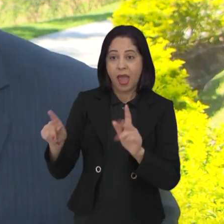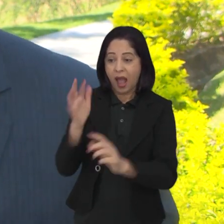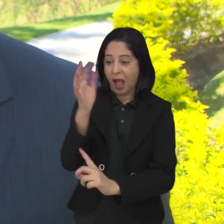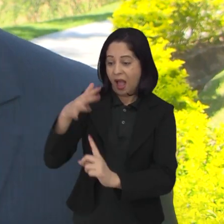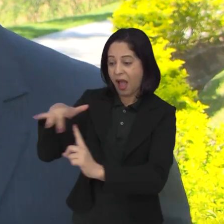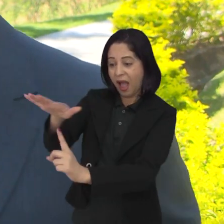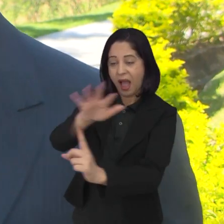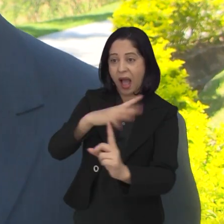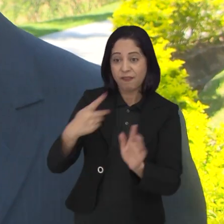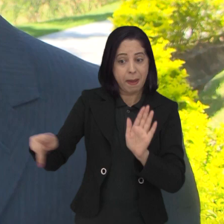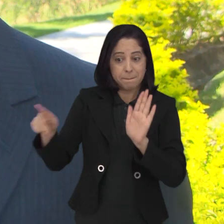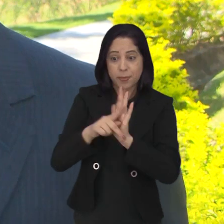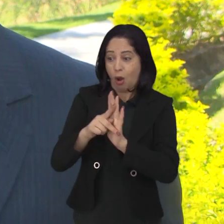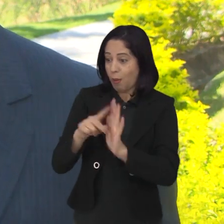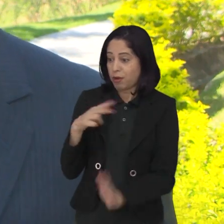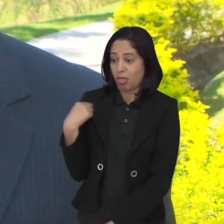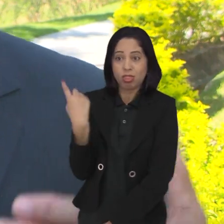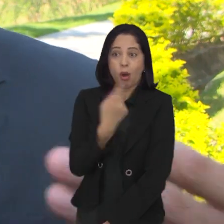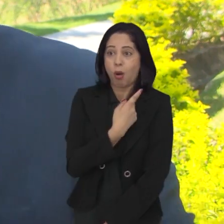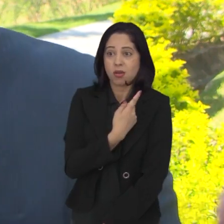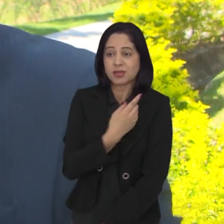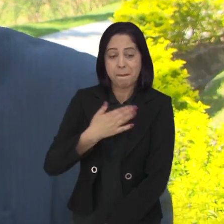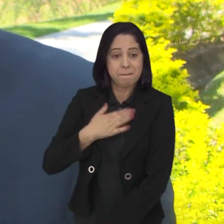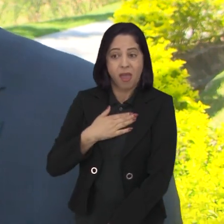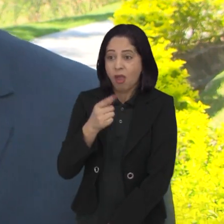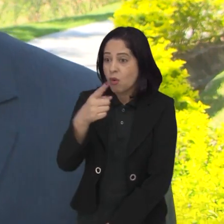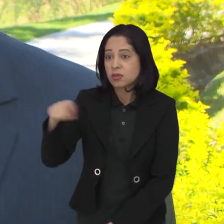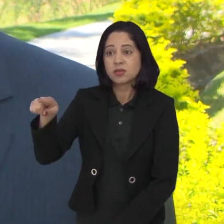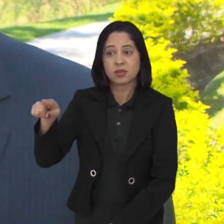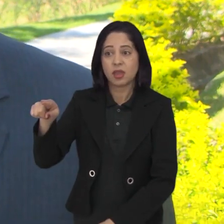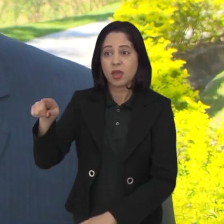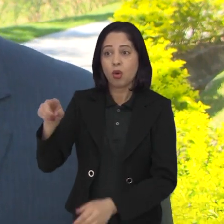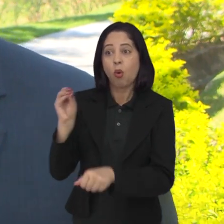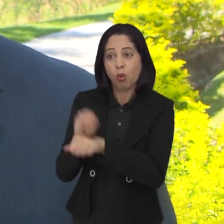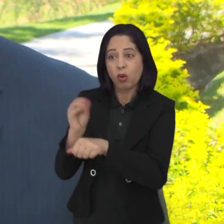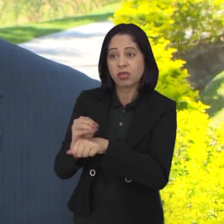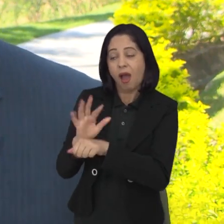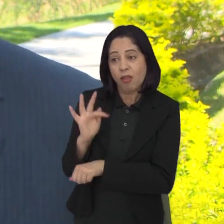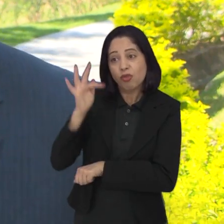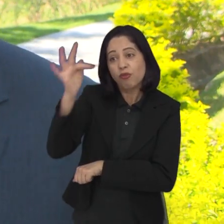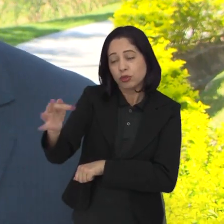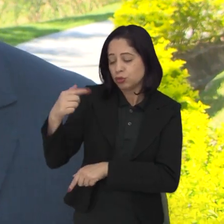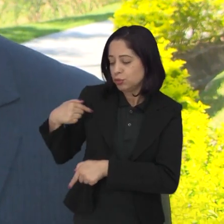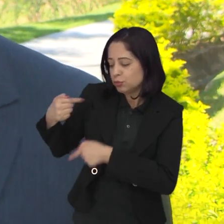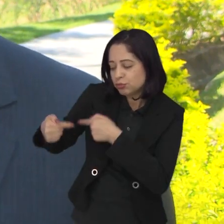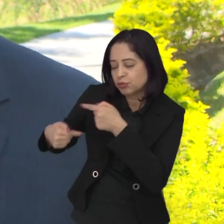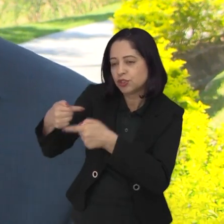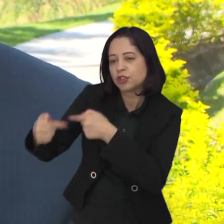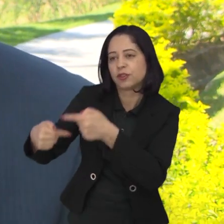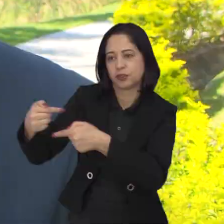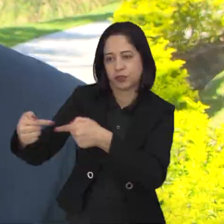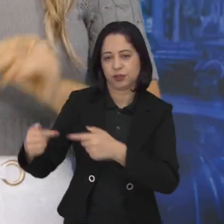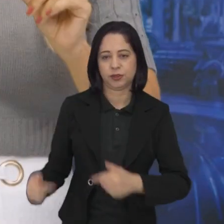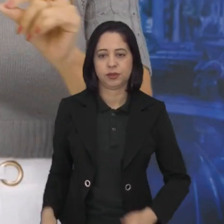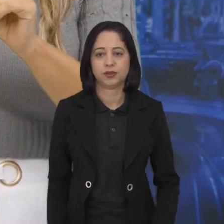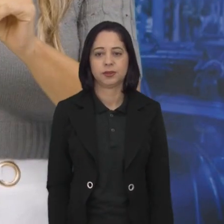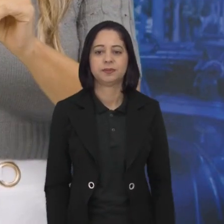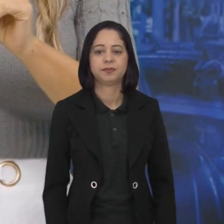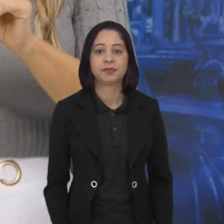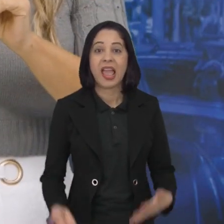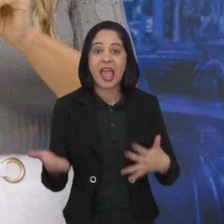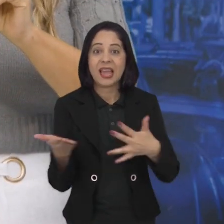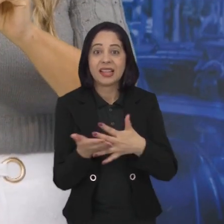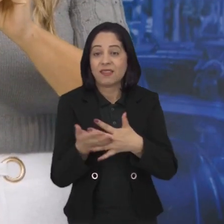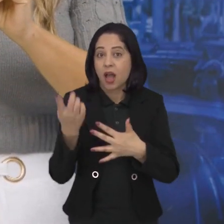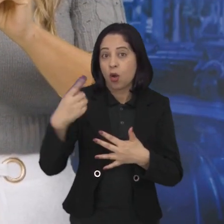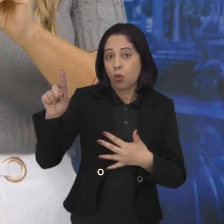né? Para a nossa sobrevivência e para a sobrevivência das futuras gerações. Então, certamente isso é de interesse coletivo. Última pausa